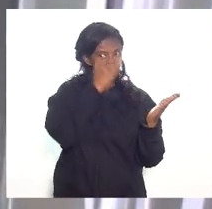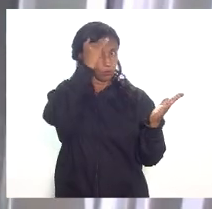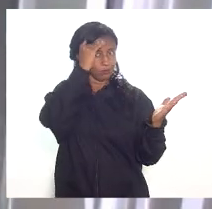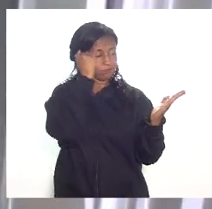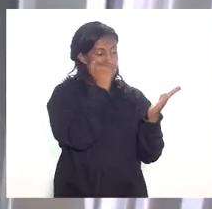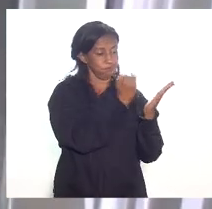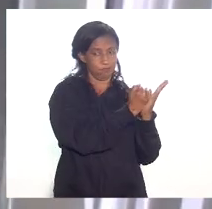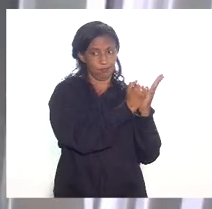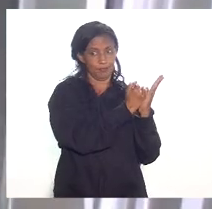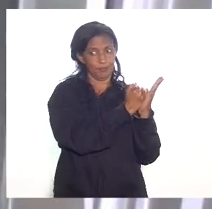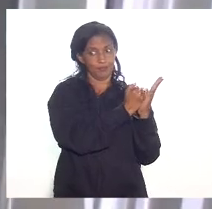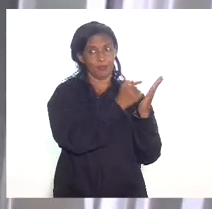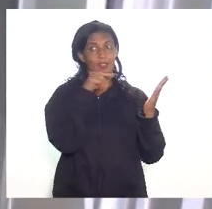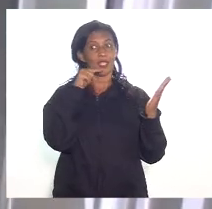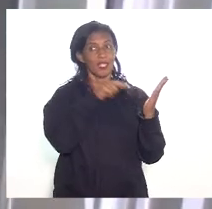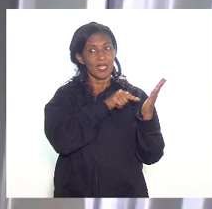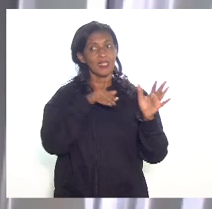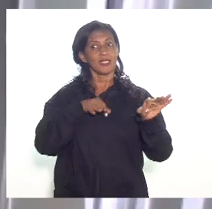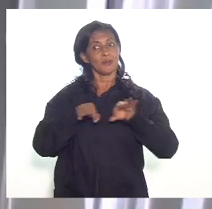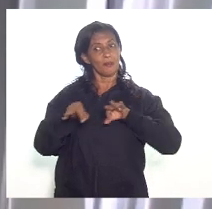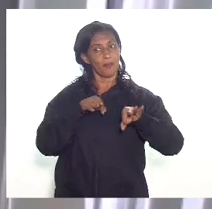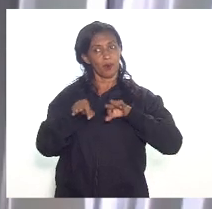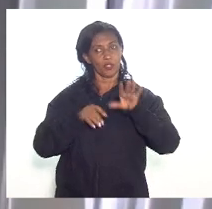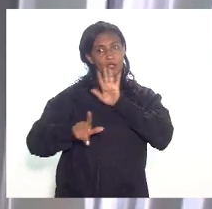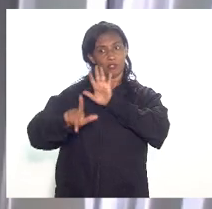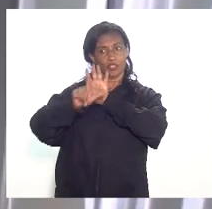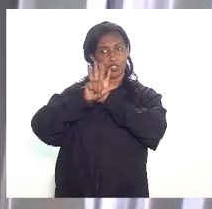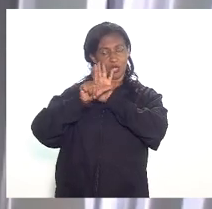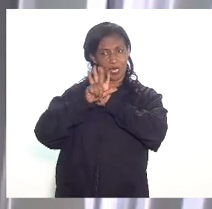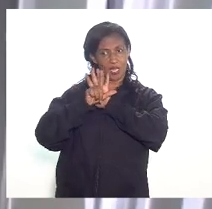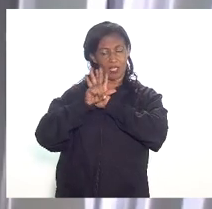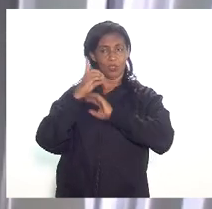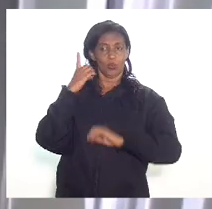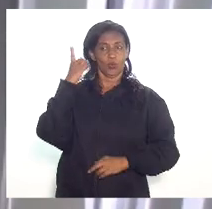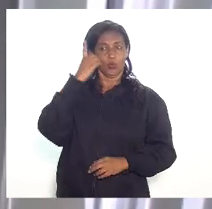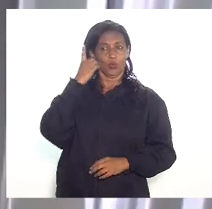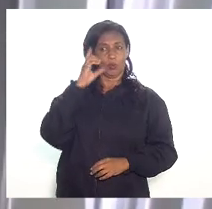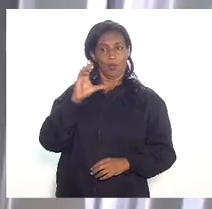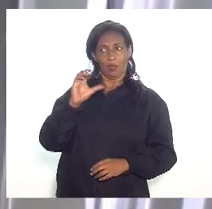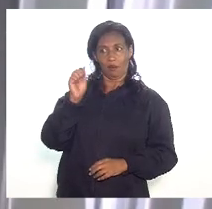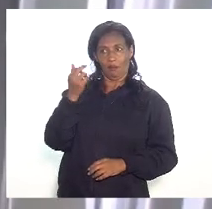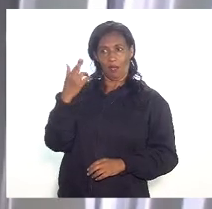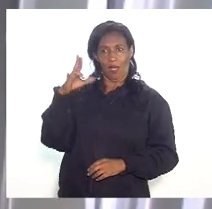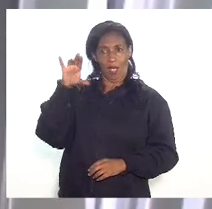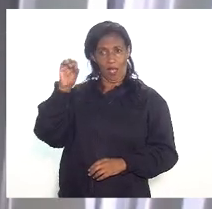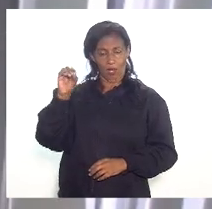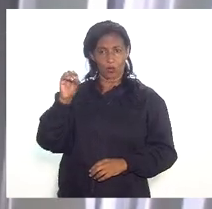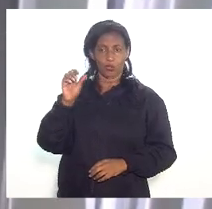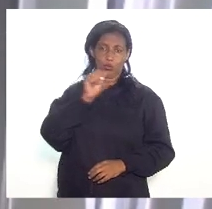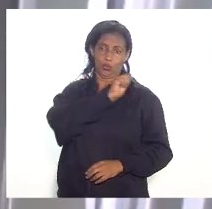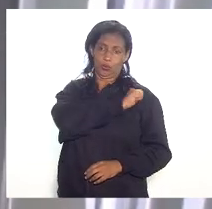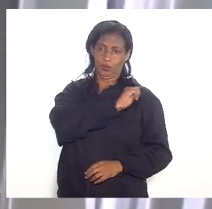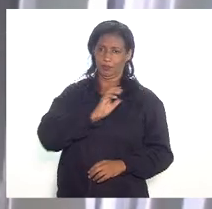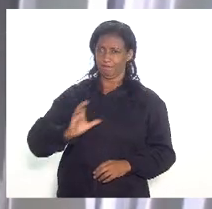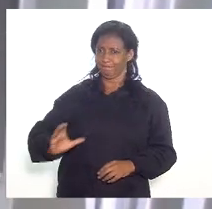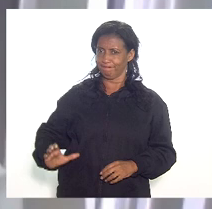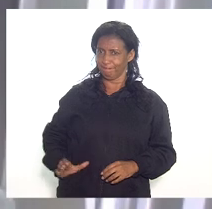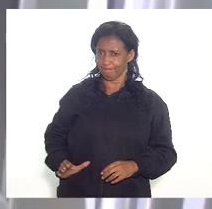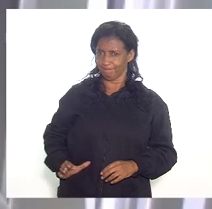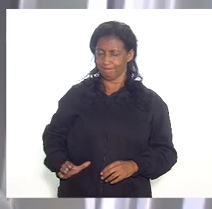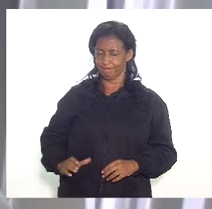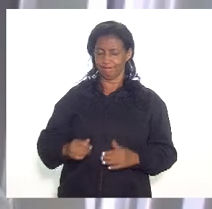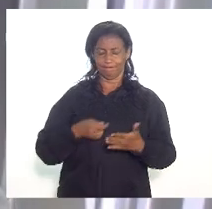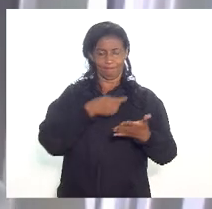este projeto de lei do deputado Carlos Mink e do deputado André Siciliano eles